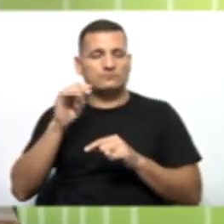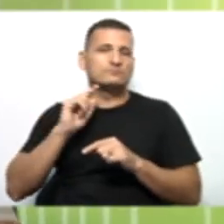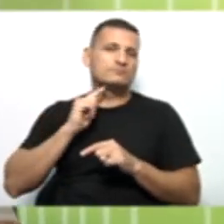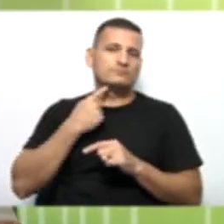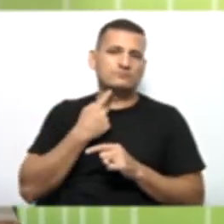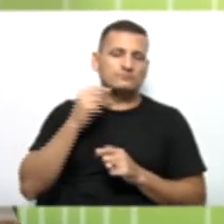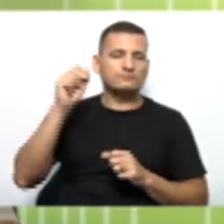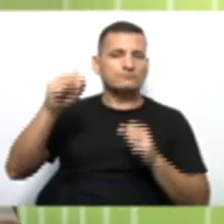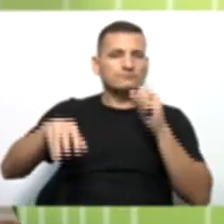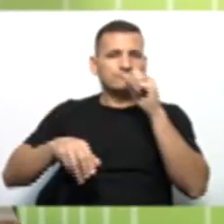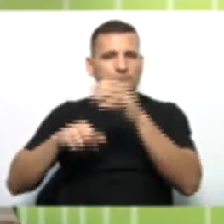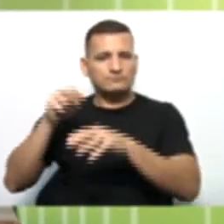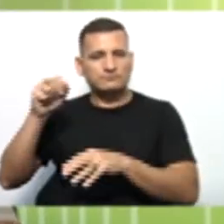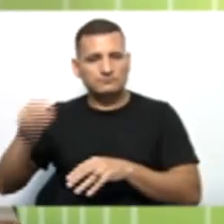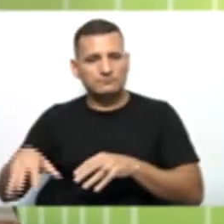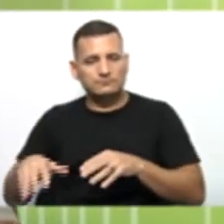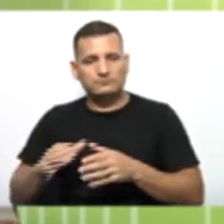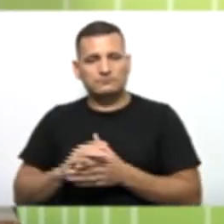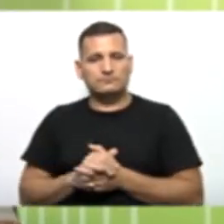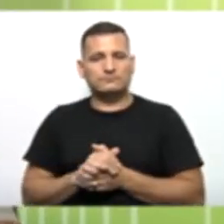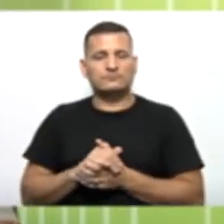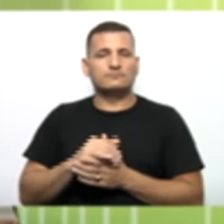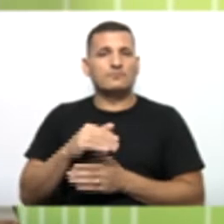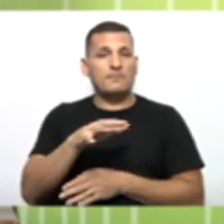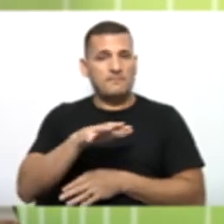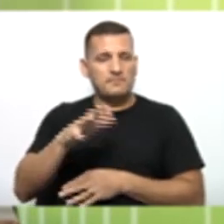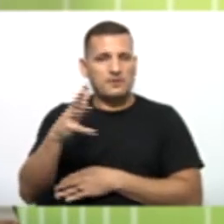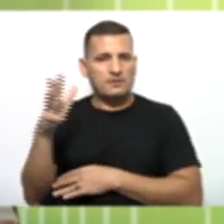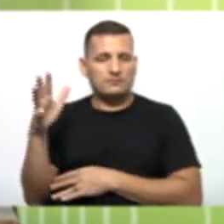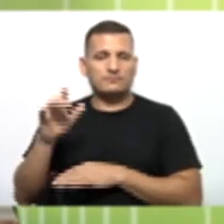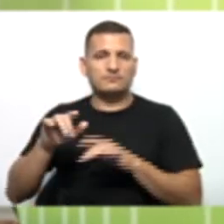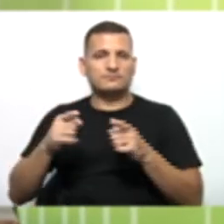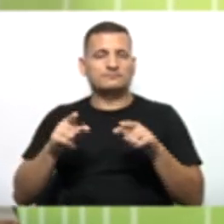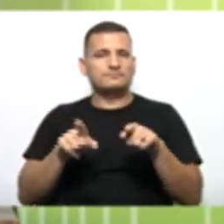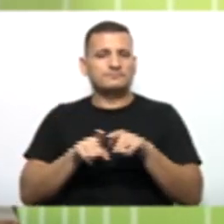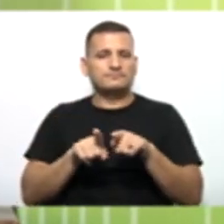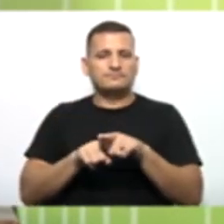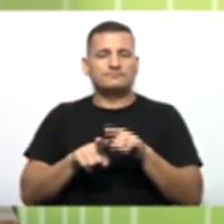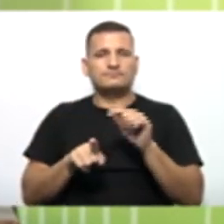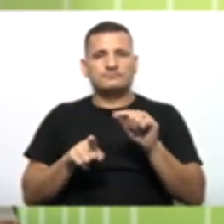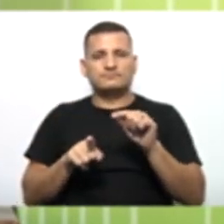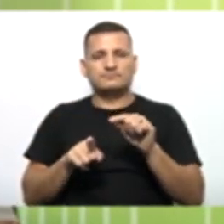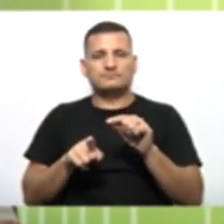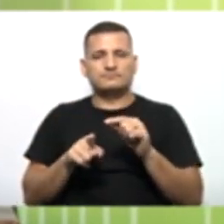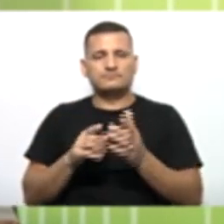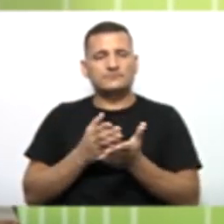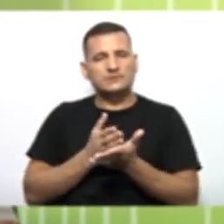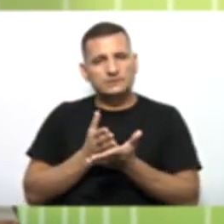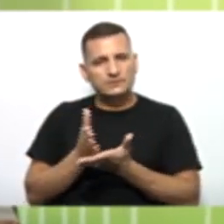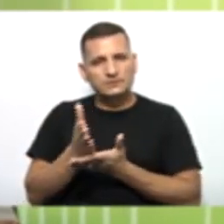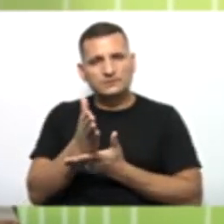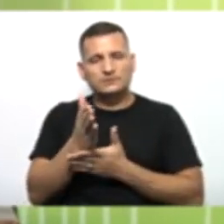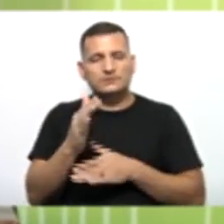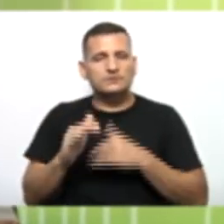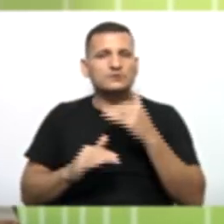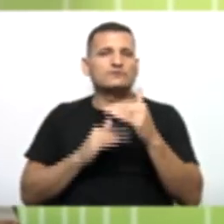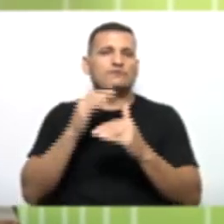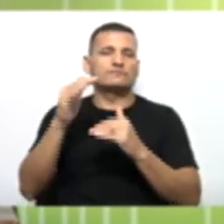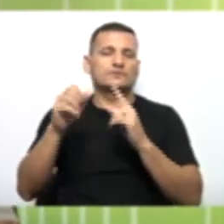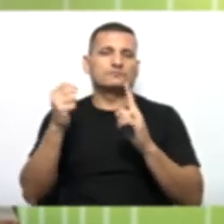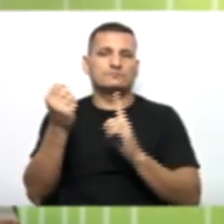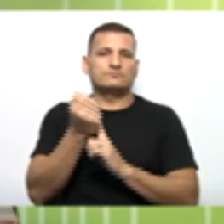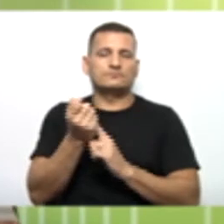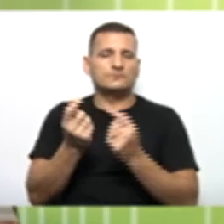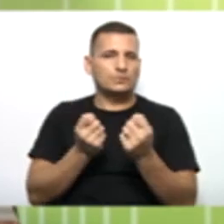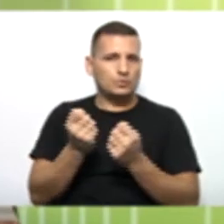poluição no meio ambiente, mas também como um meio de direcionar para o desenvolvimento socioeconômico